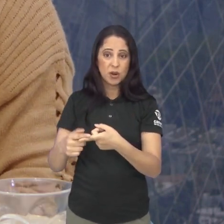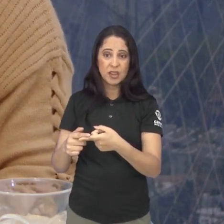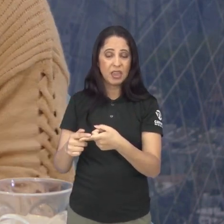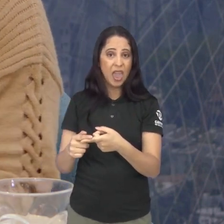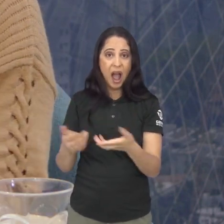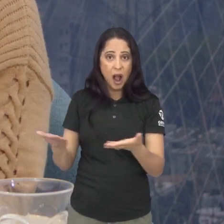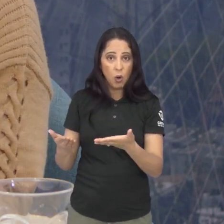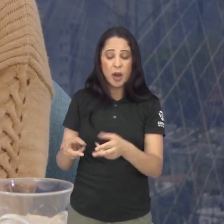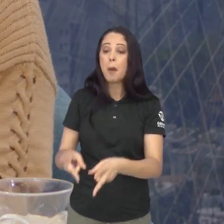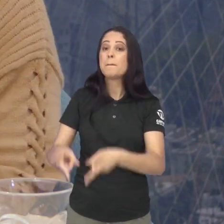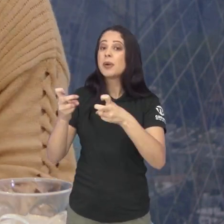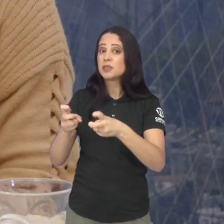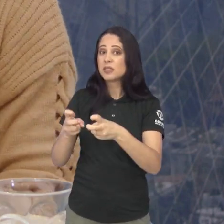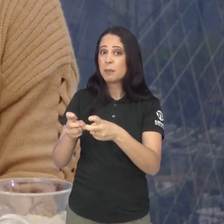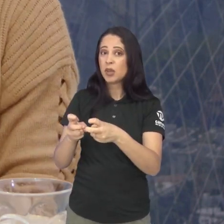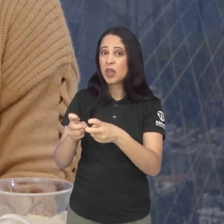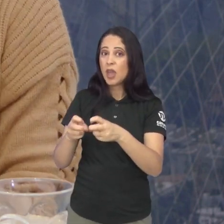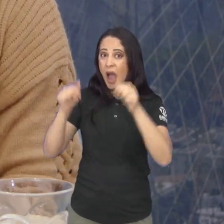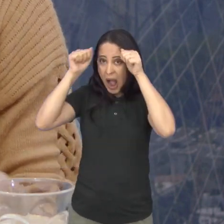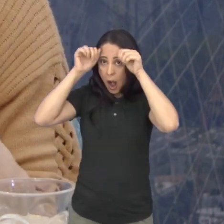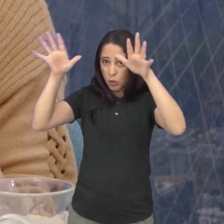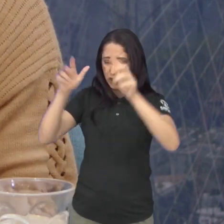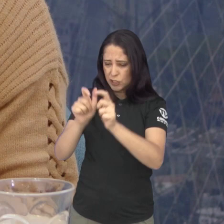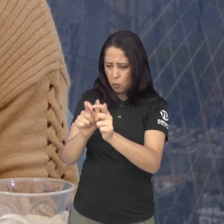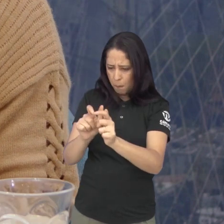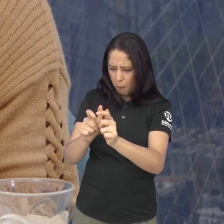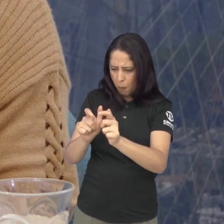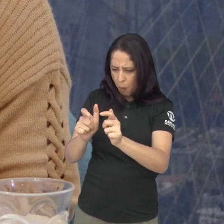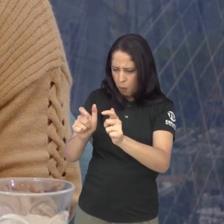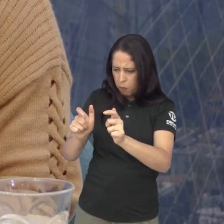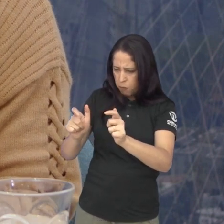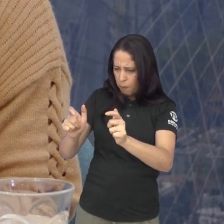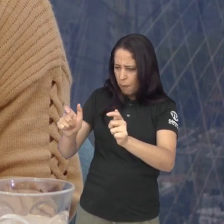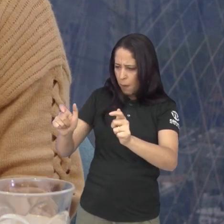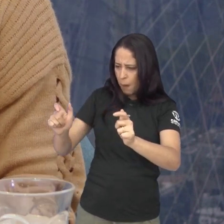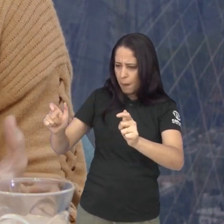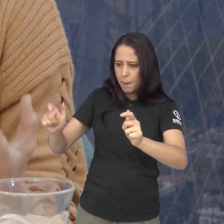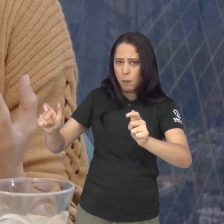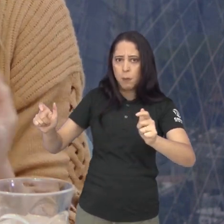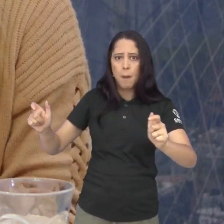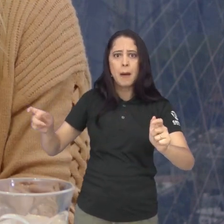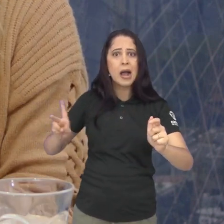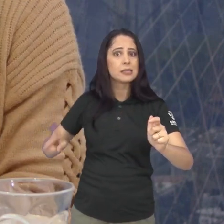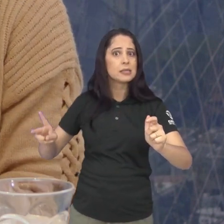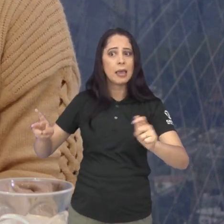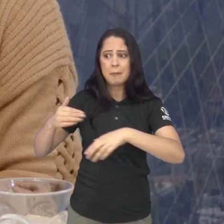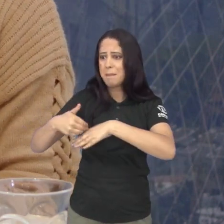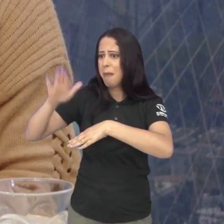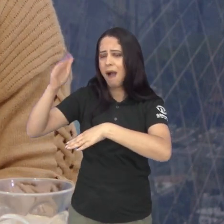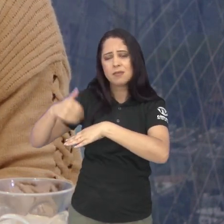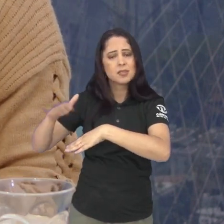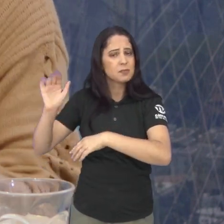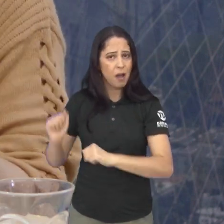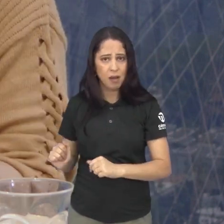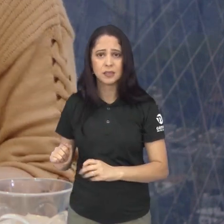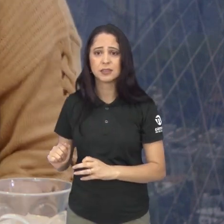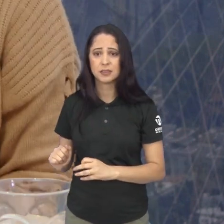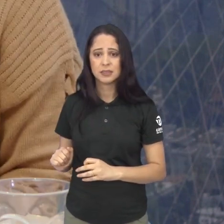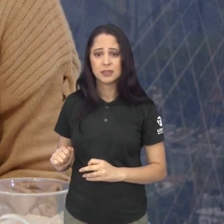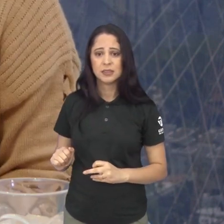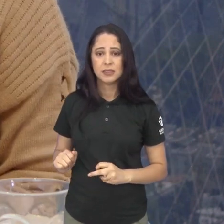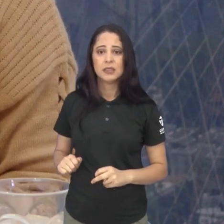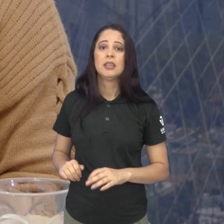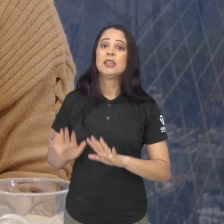só tem aumentado, então, se você se interessar, eu brinco, além de você ter um trabalho